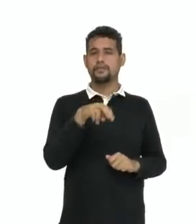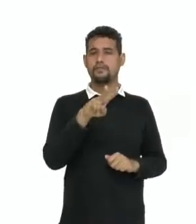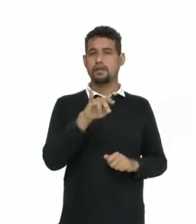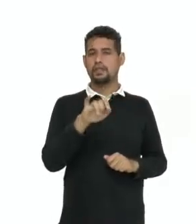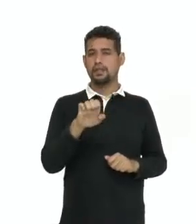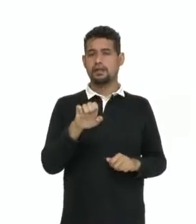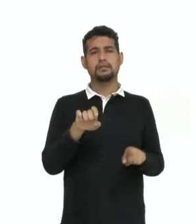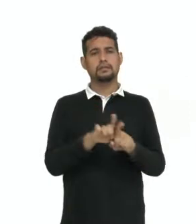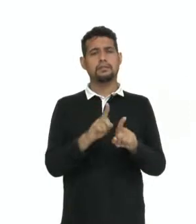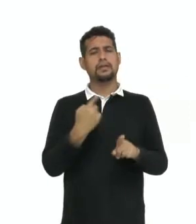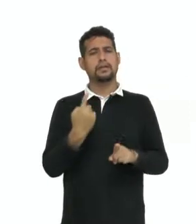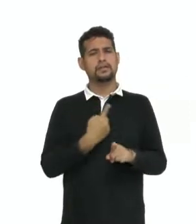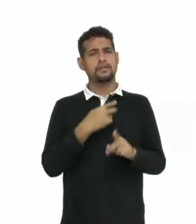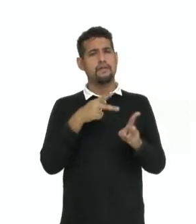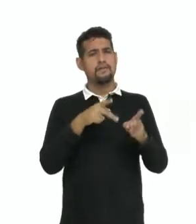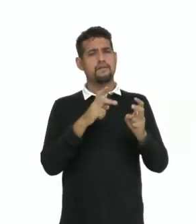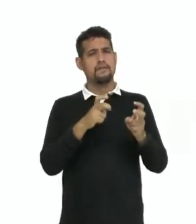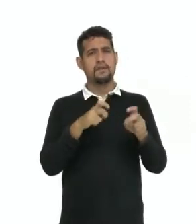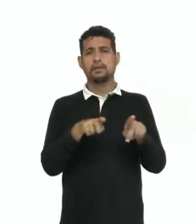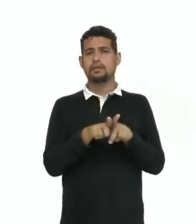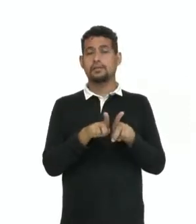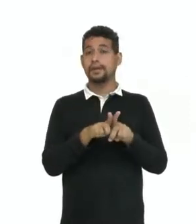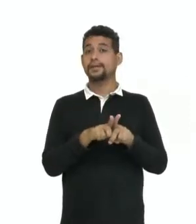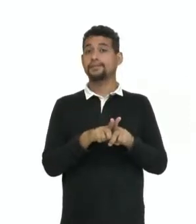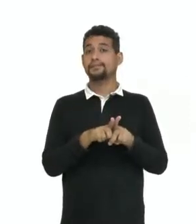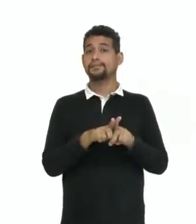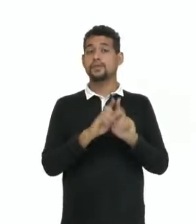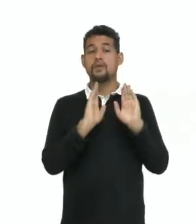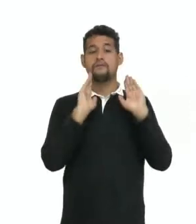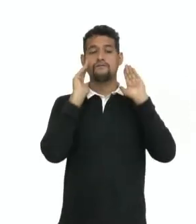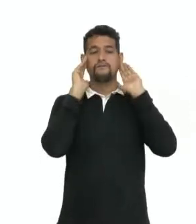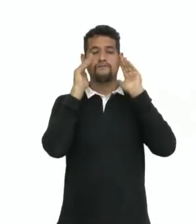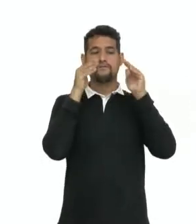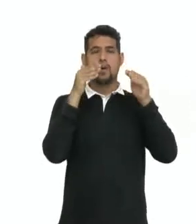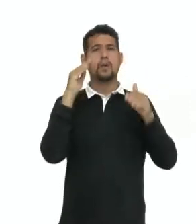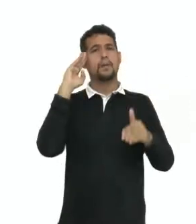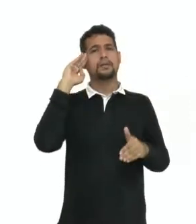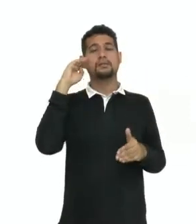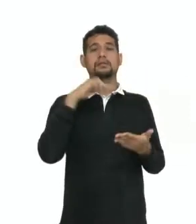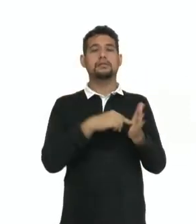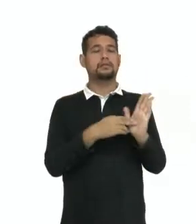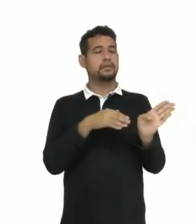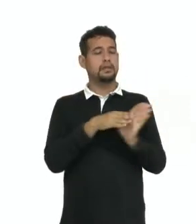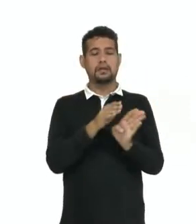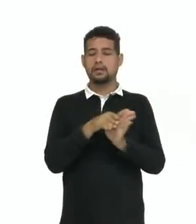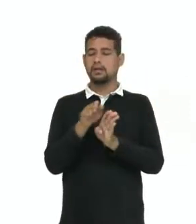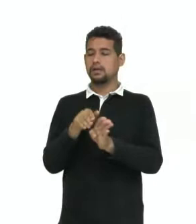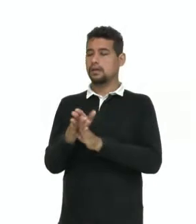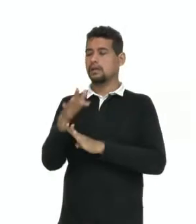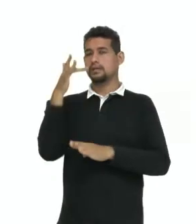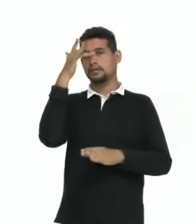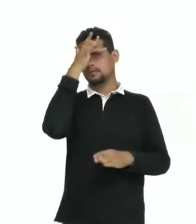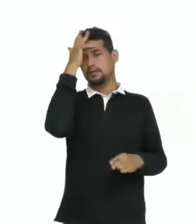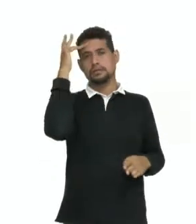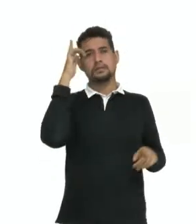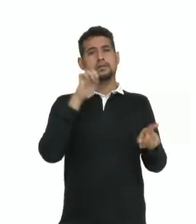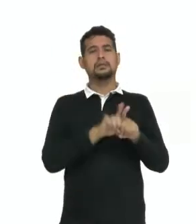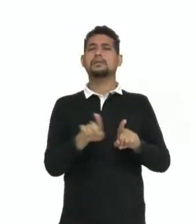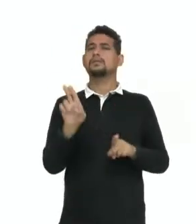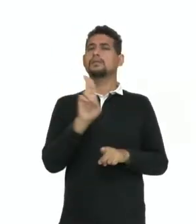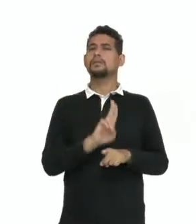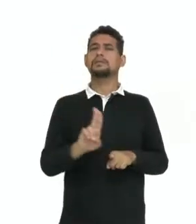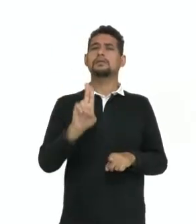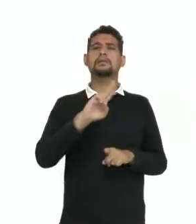De acordo com a agência que assina a campanha, o enfoque da campanha é conscientizar as pessoas, explorando